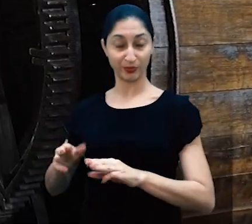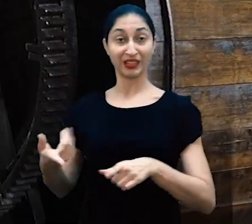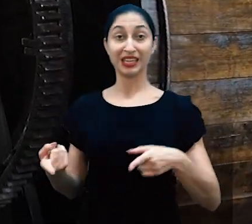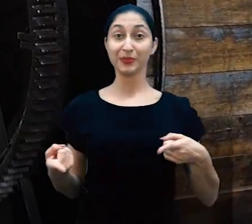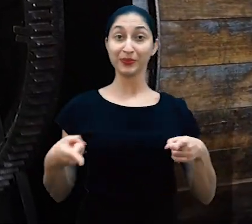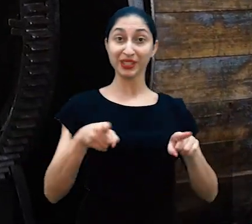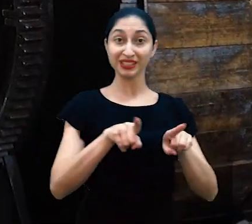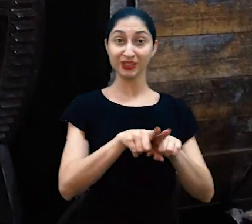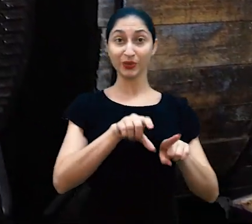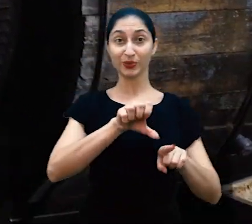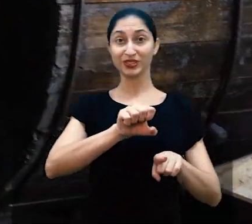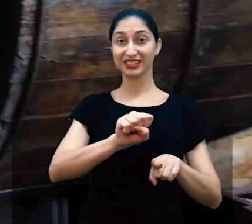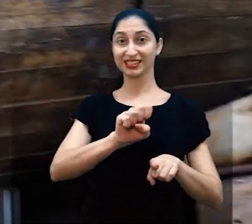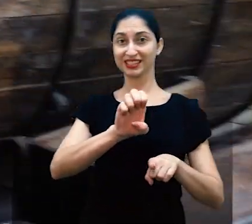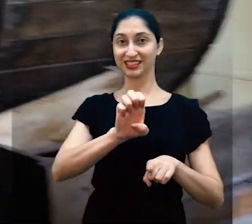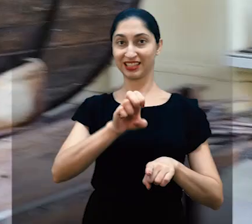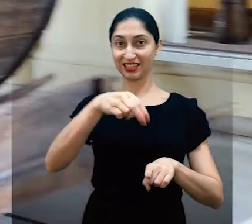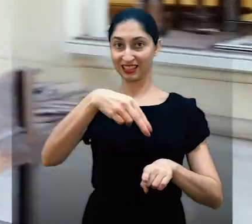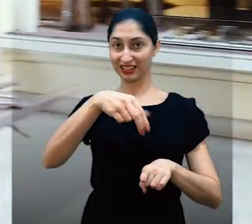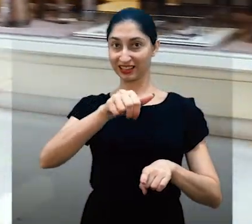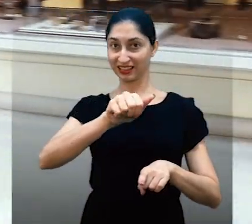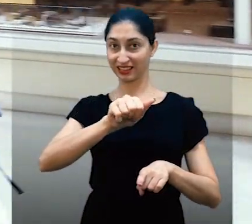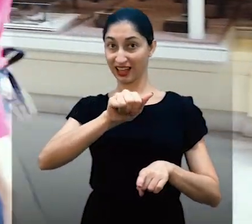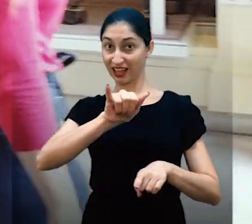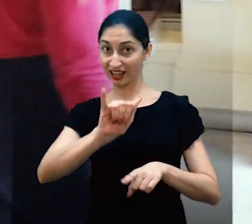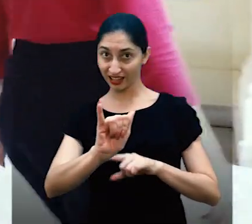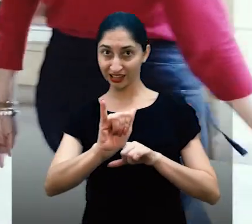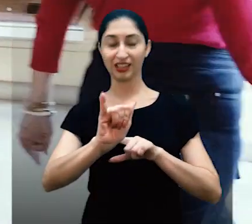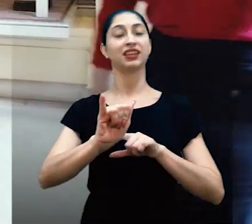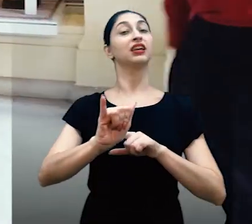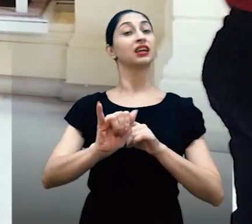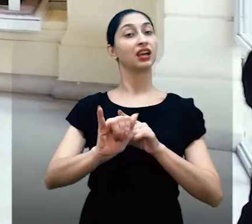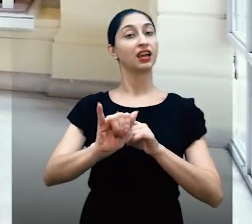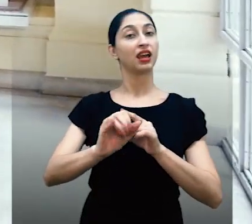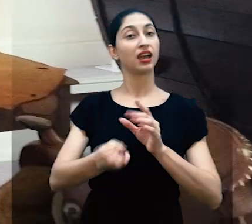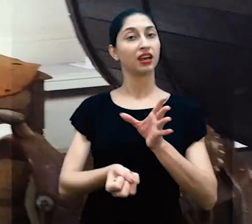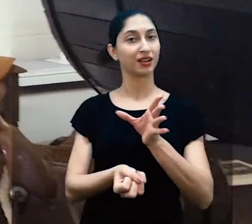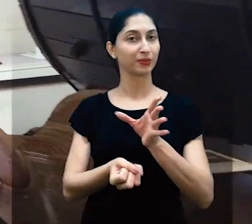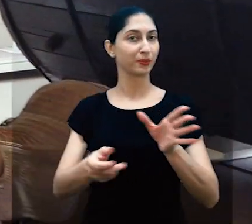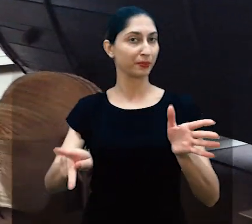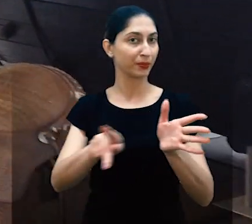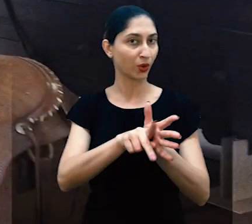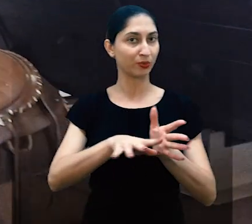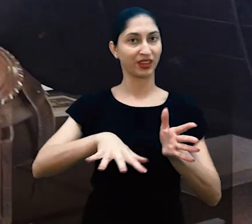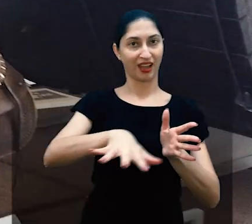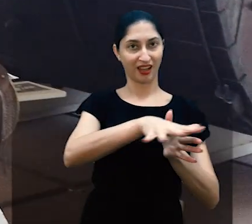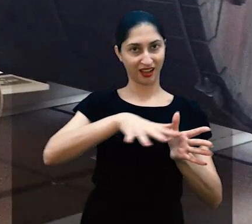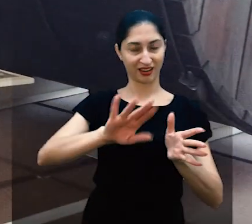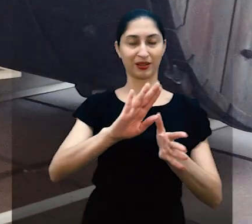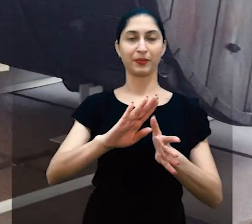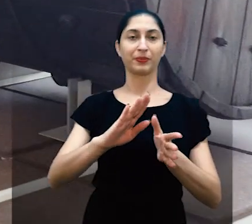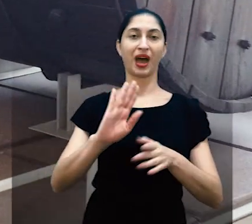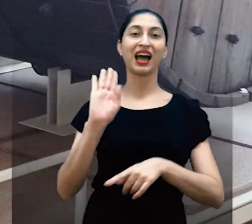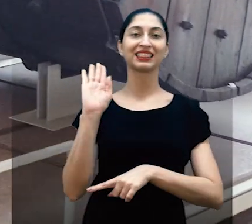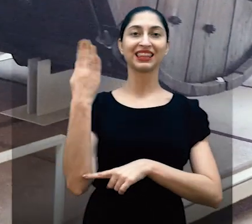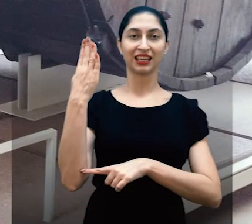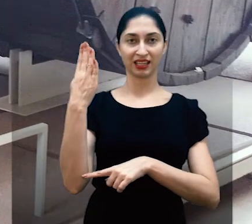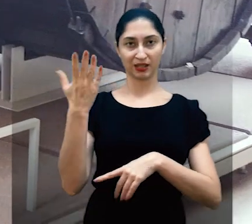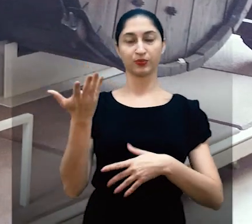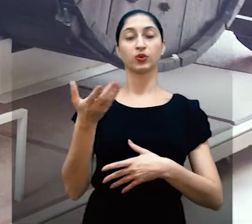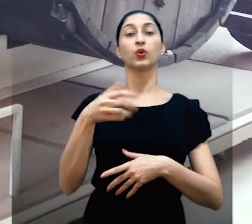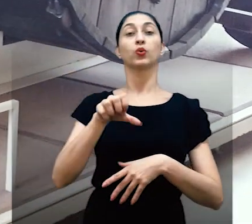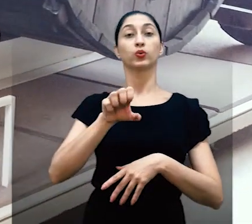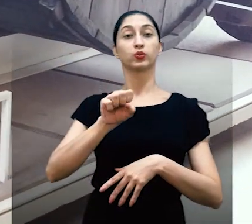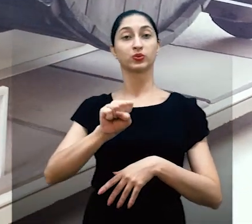SENAI, Centro de Desenvolvimento Tecnológico da Madeira e do Mobiliário Petrônio Machado Zica, o